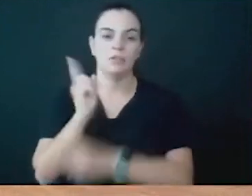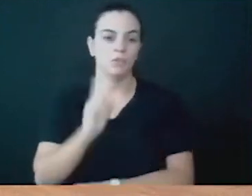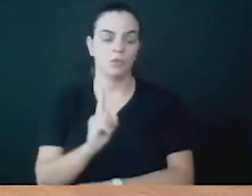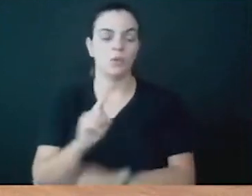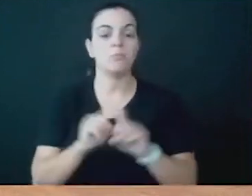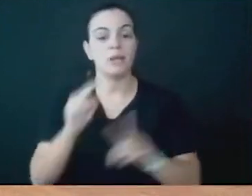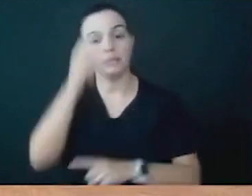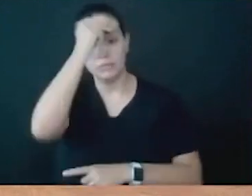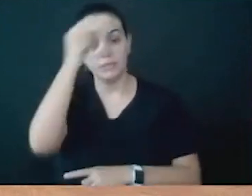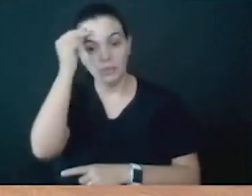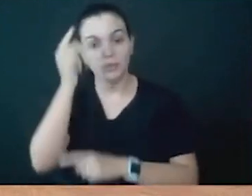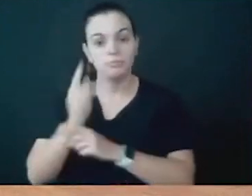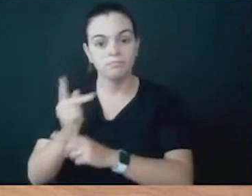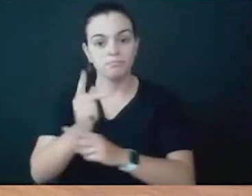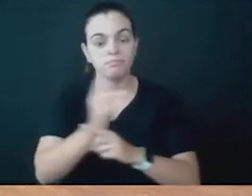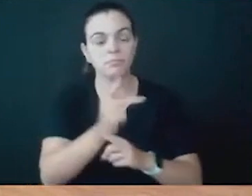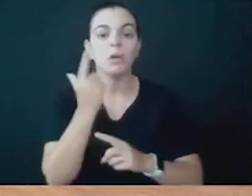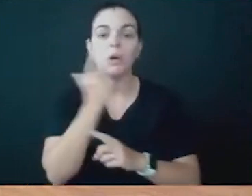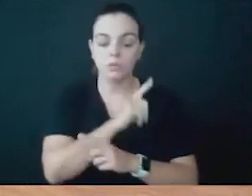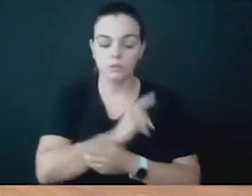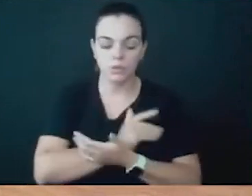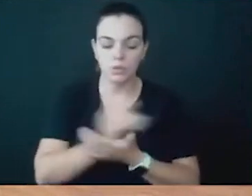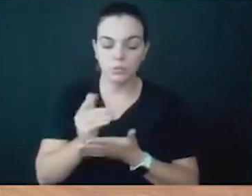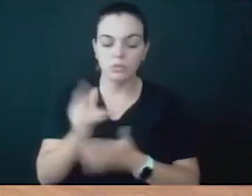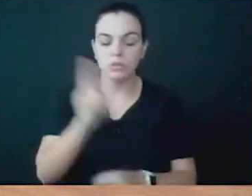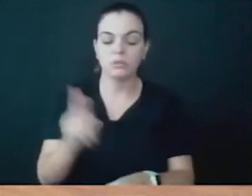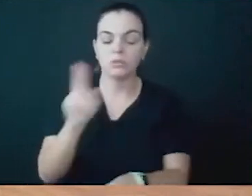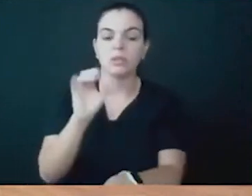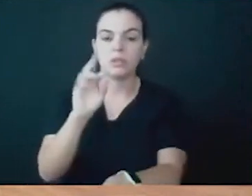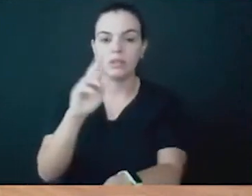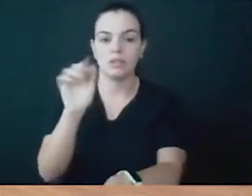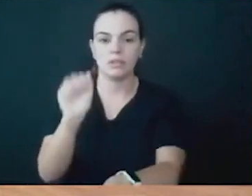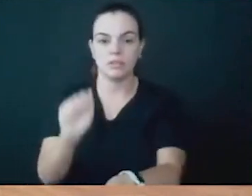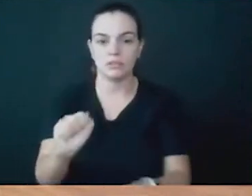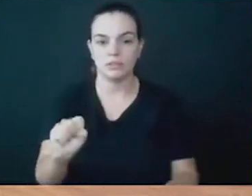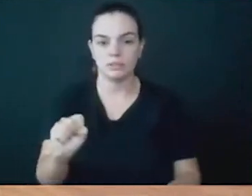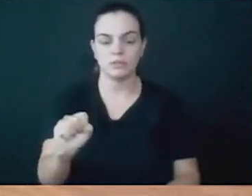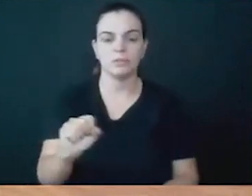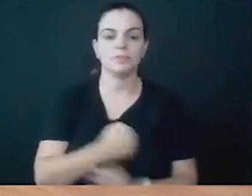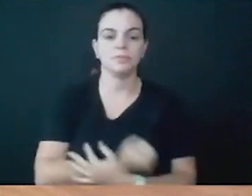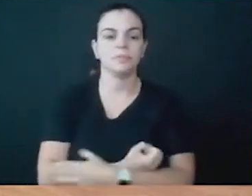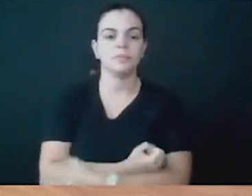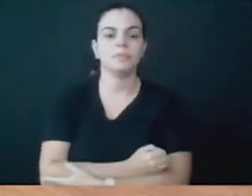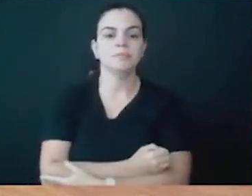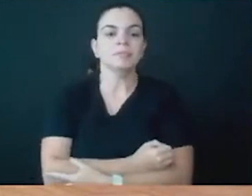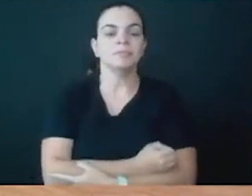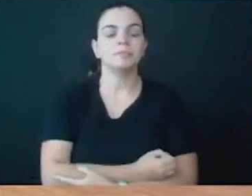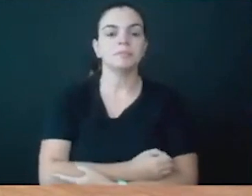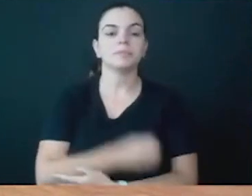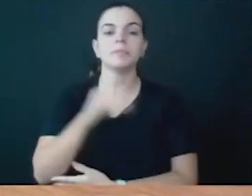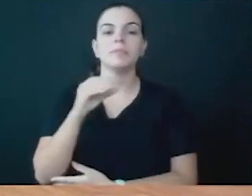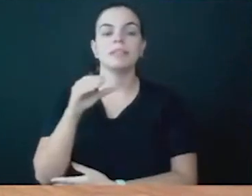a implantação desse CRAS. Com relação ao SEMAES, o espaço já foi